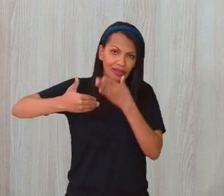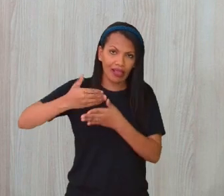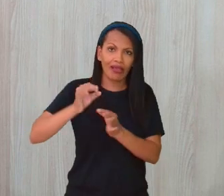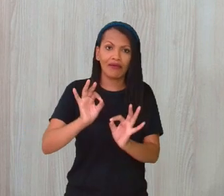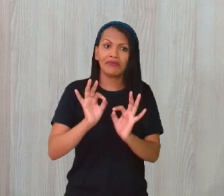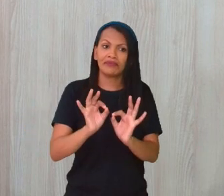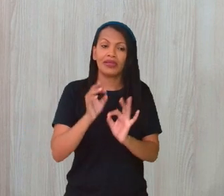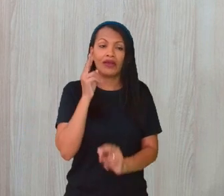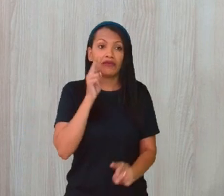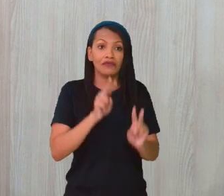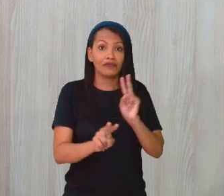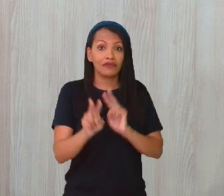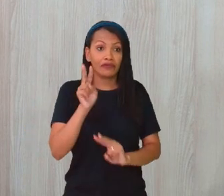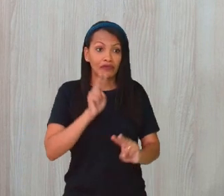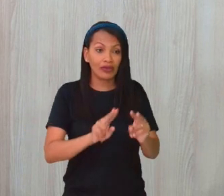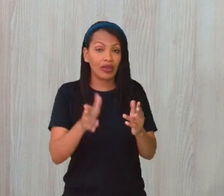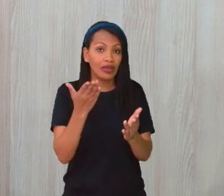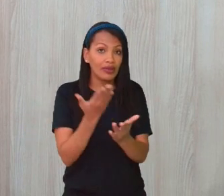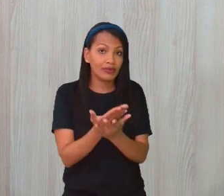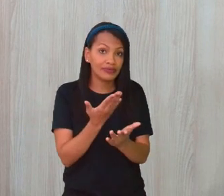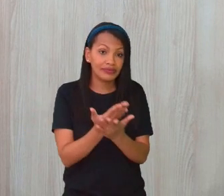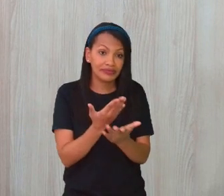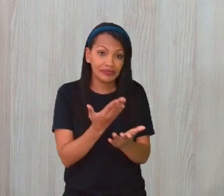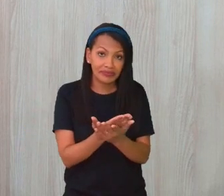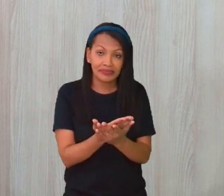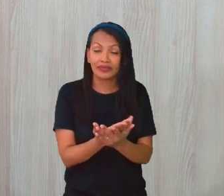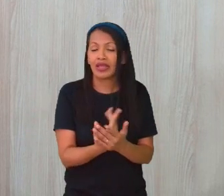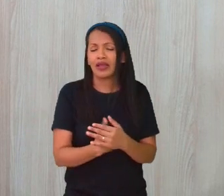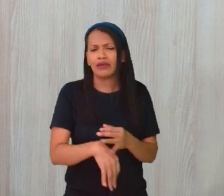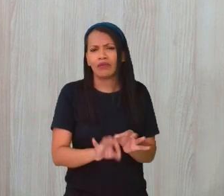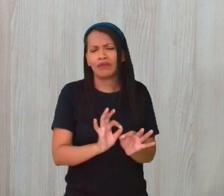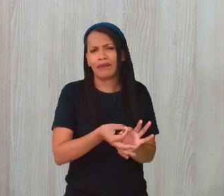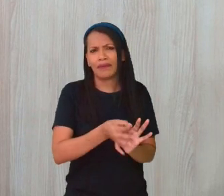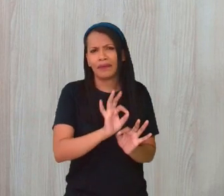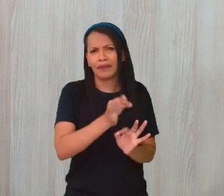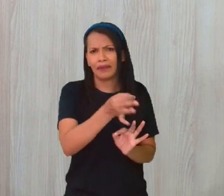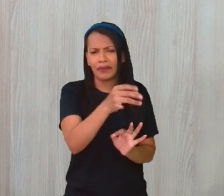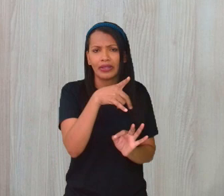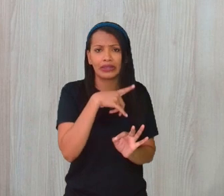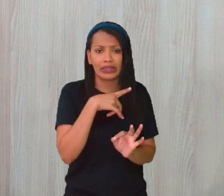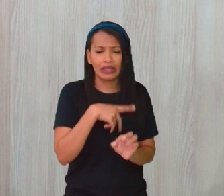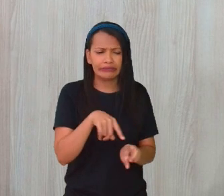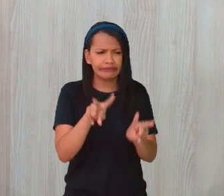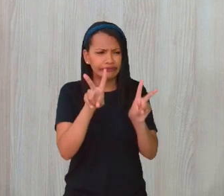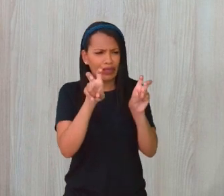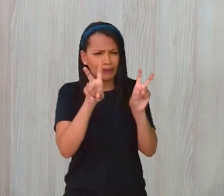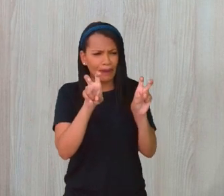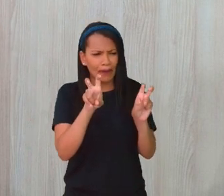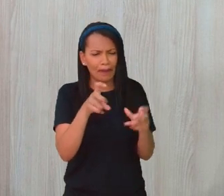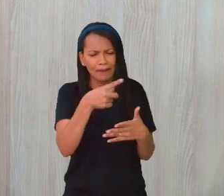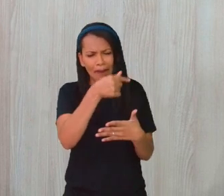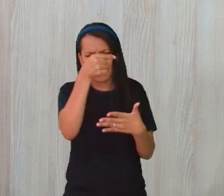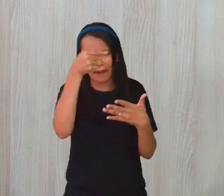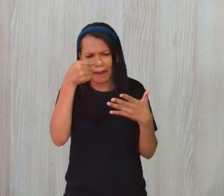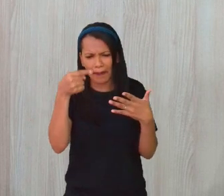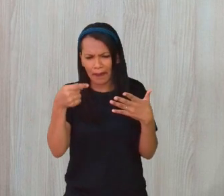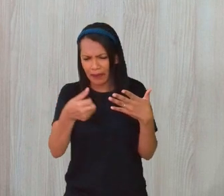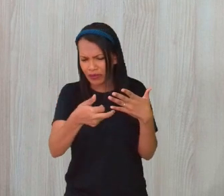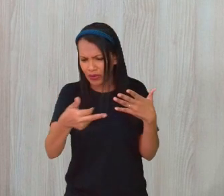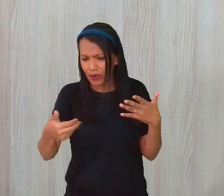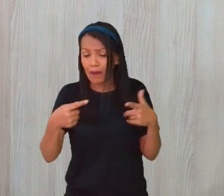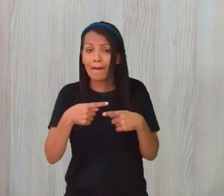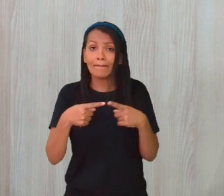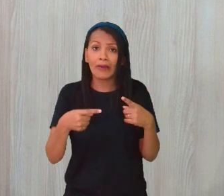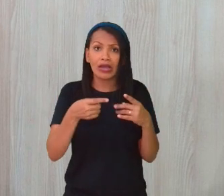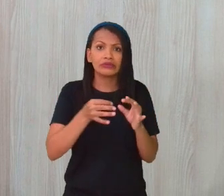rica. Se a gente for preparar uma aula aqui, não vai dar tempo, professor, é muito assunto para ser retratada, mas ao longo